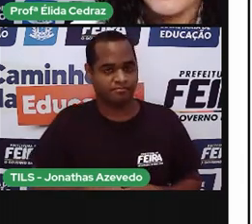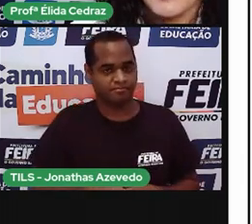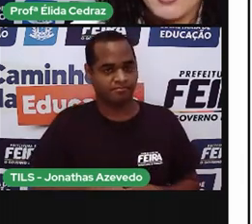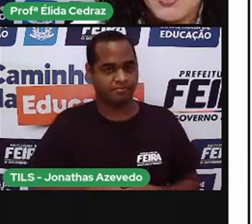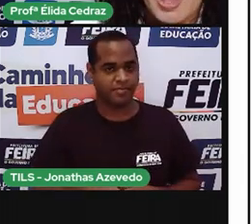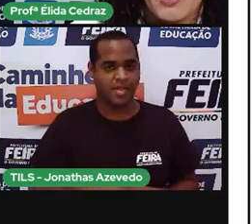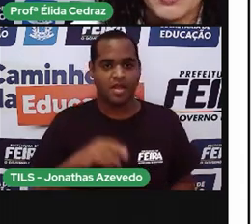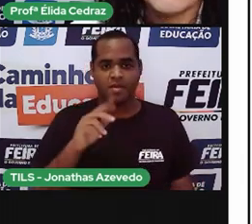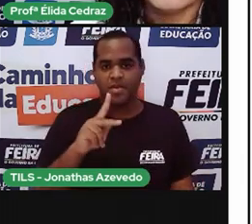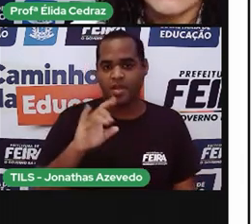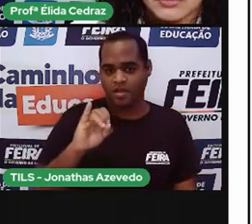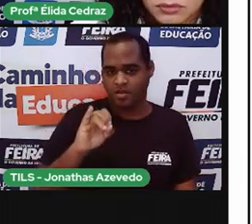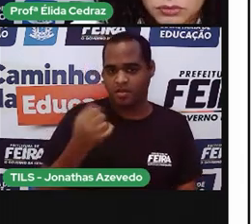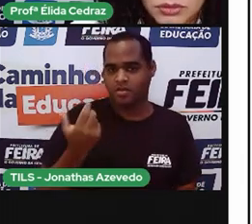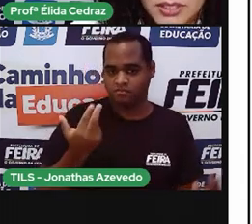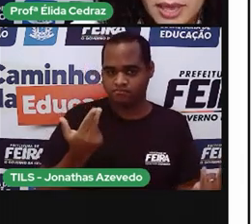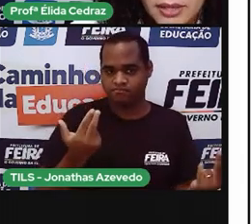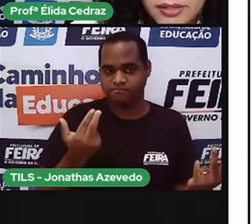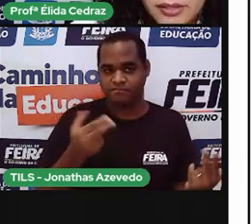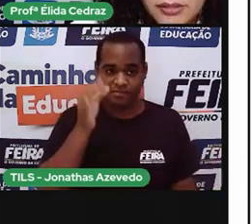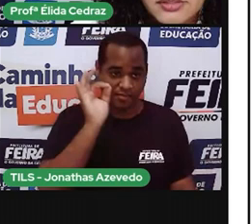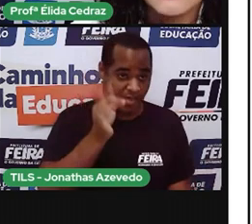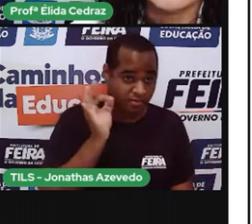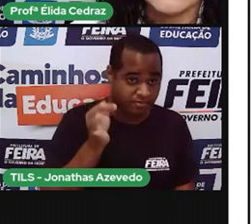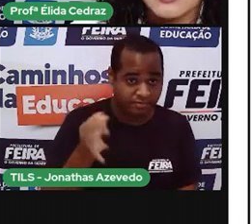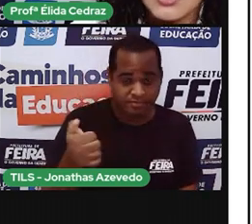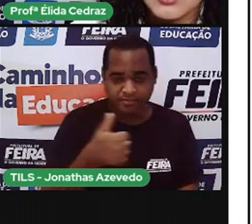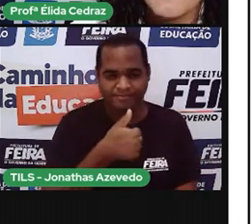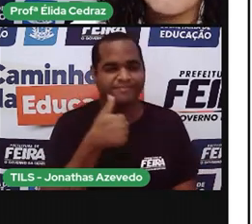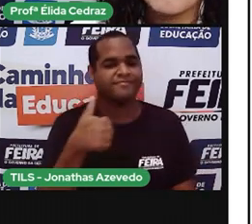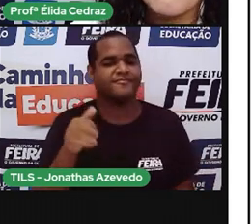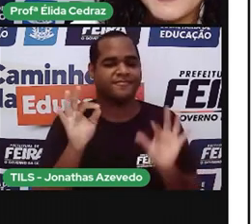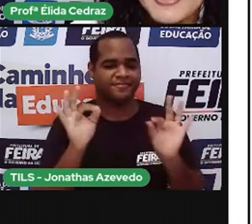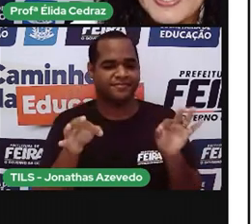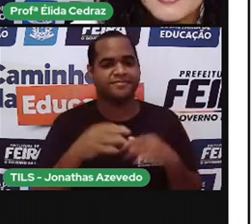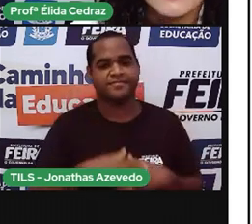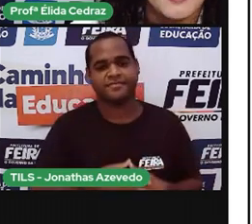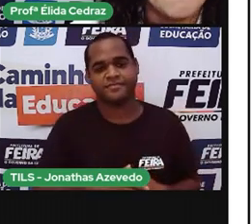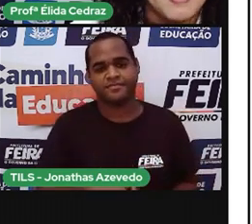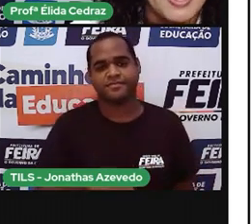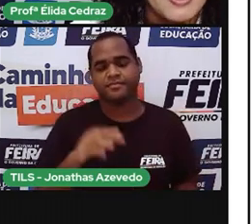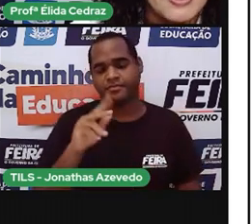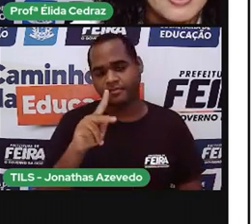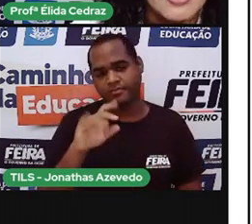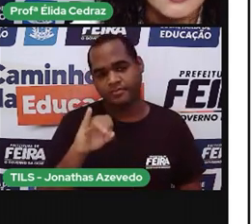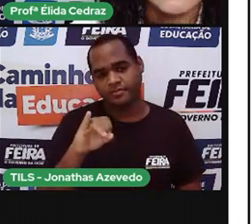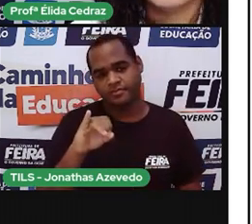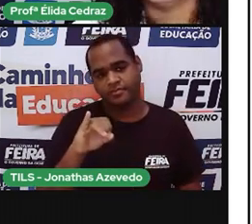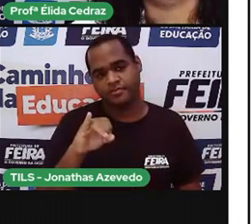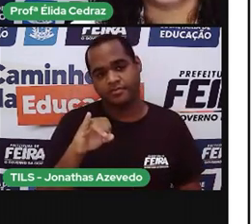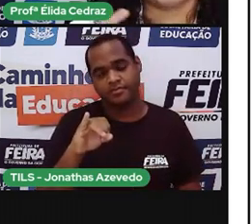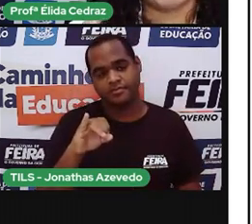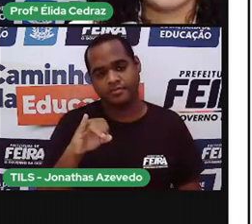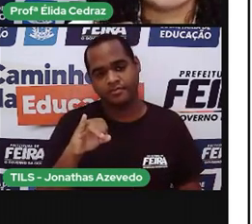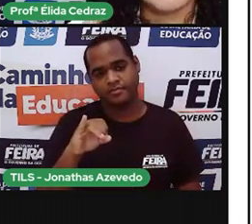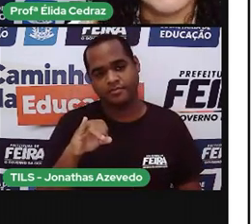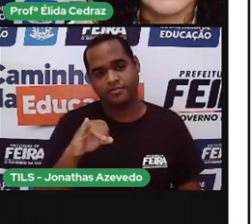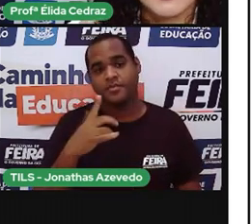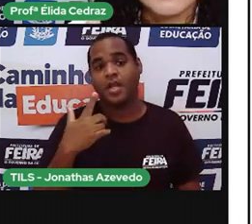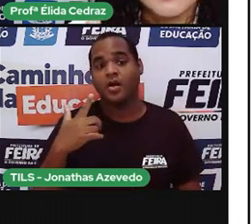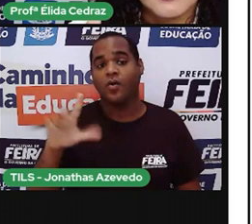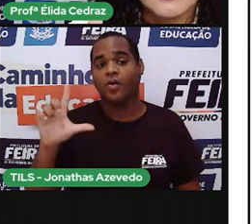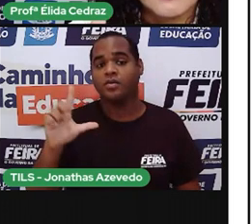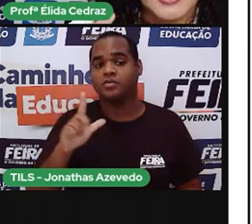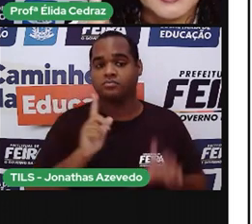Pi é igual. Tô certa? Isso. Pi é PI. Depois vem